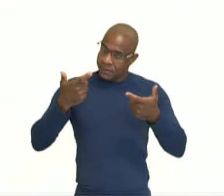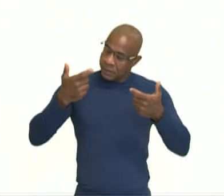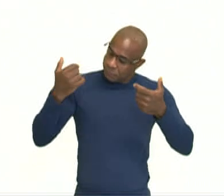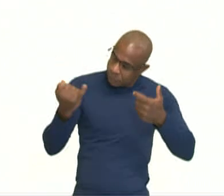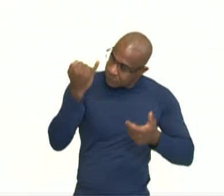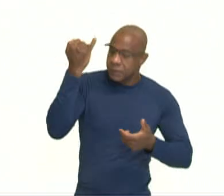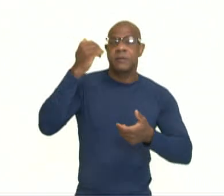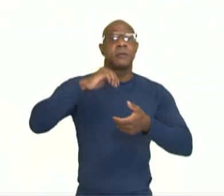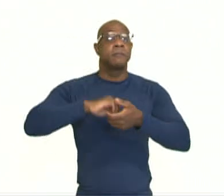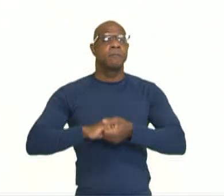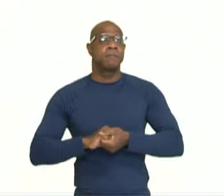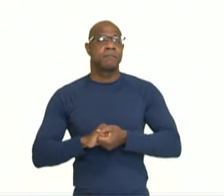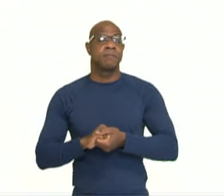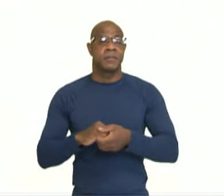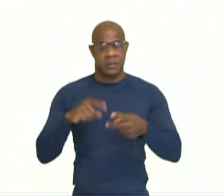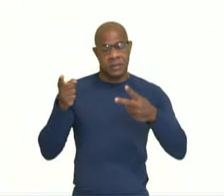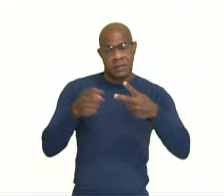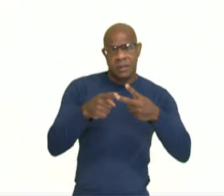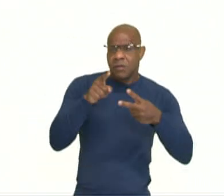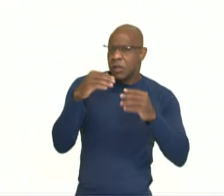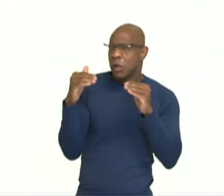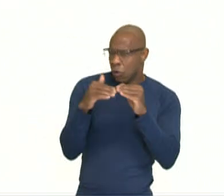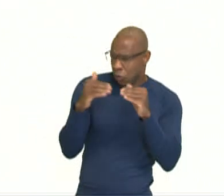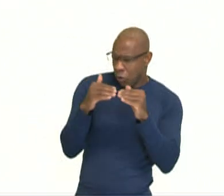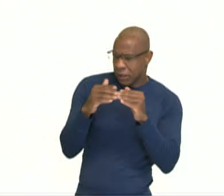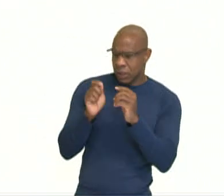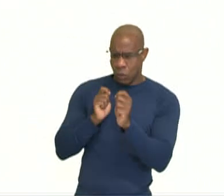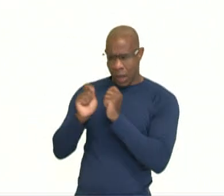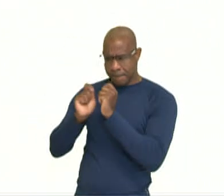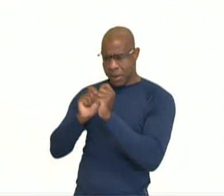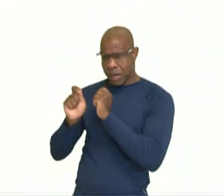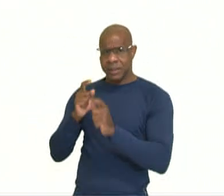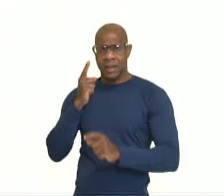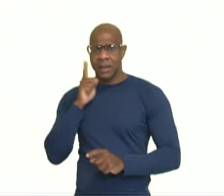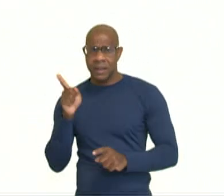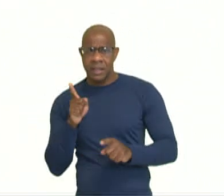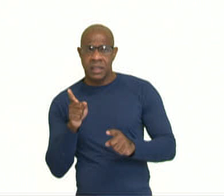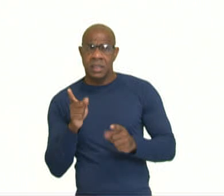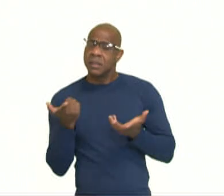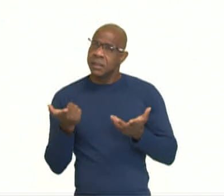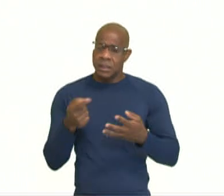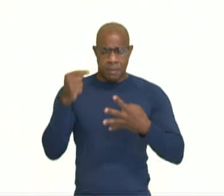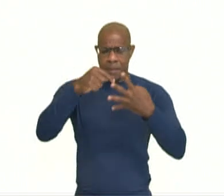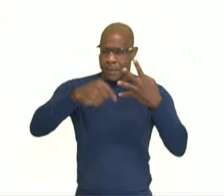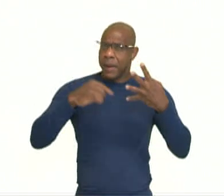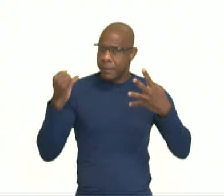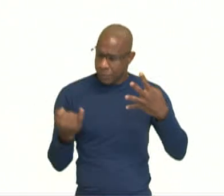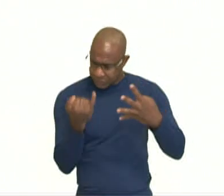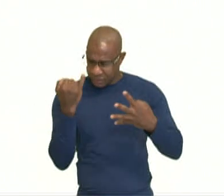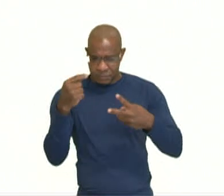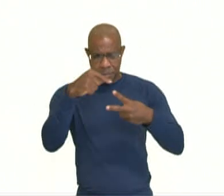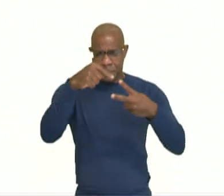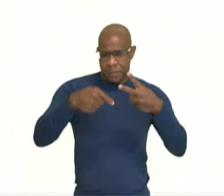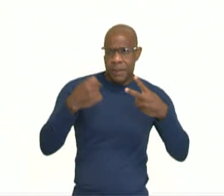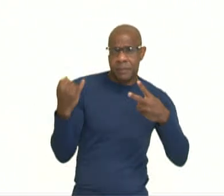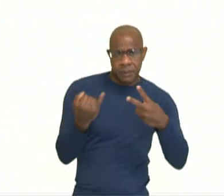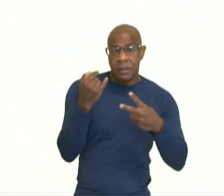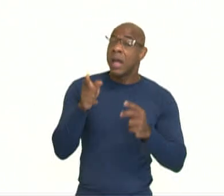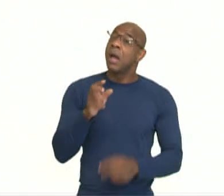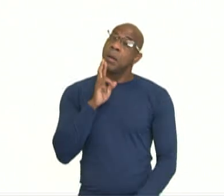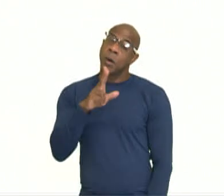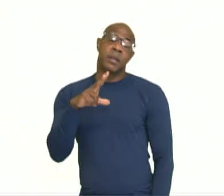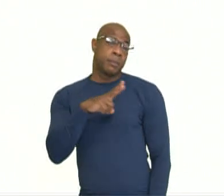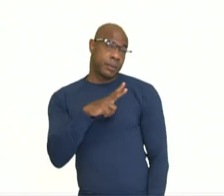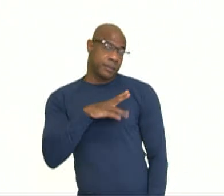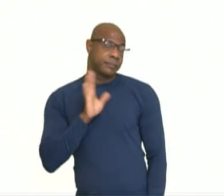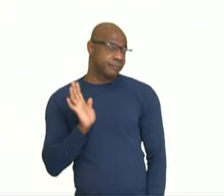Outra pergunta que eu te fiz sobre se você concorda ou não com a reportagem e se esses aspectos são únicos, é uma resposta pessoal.